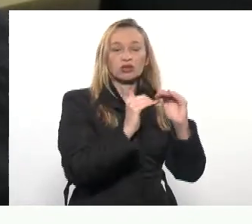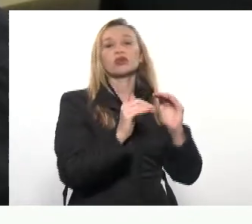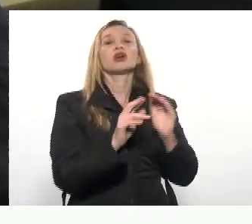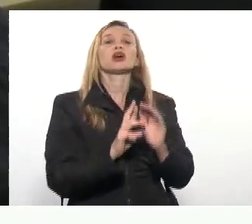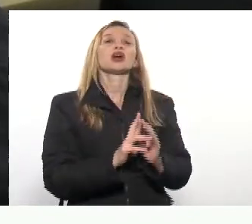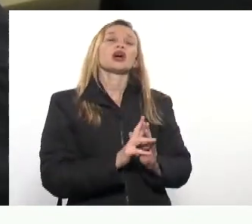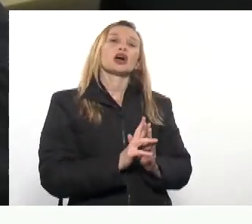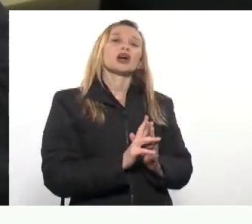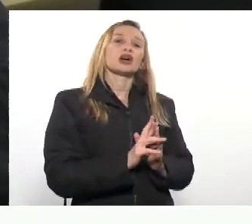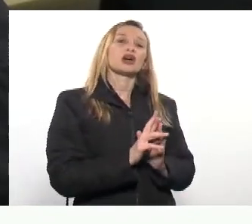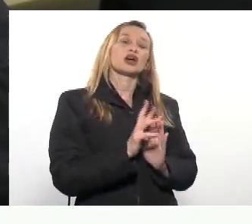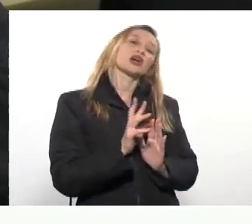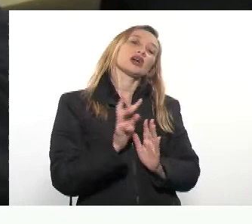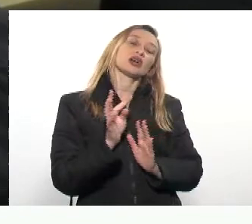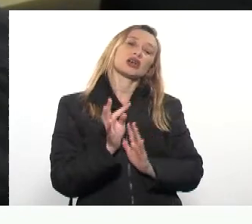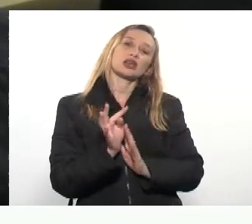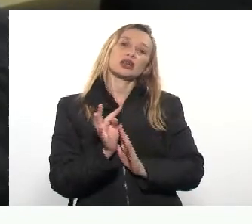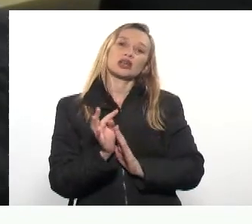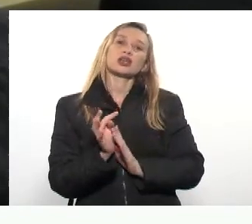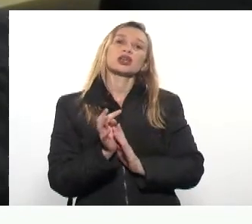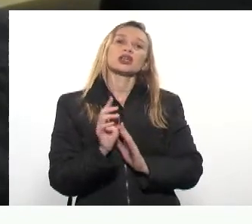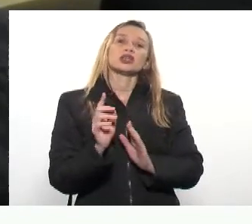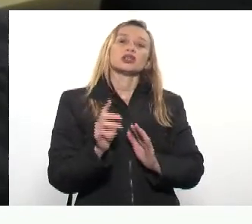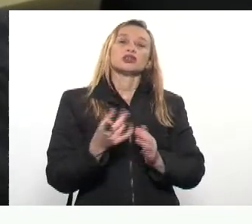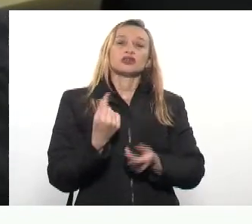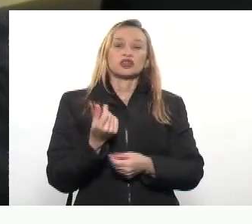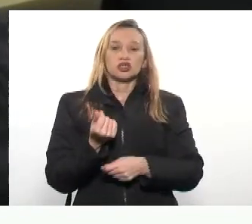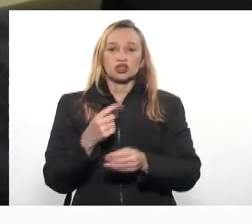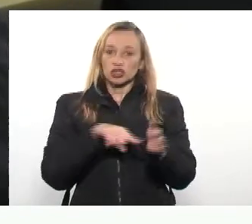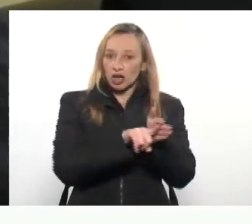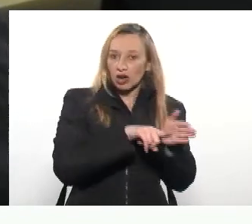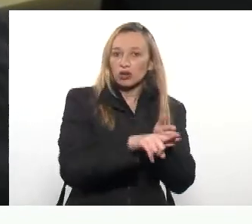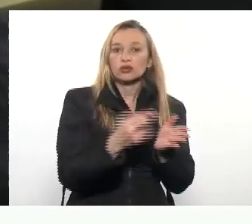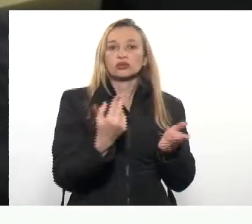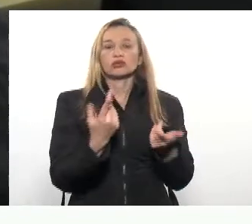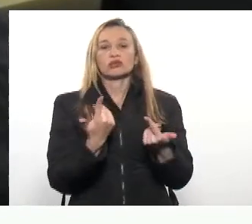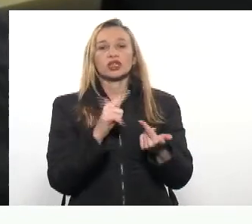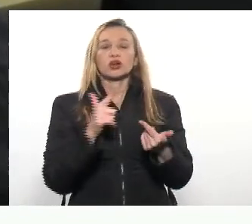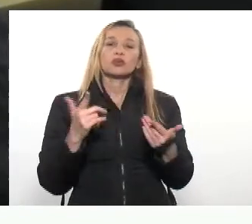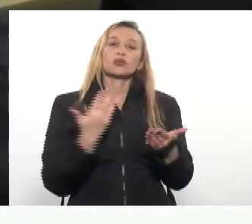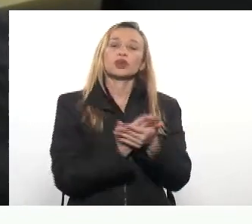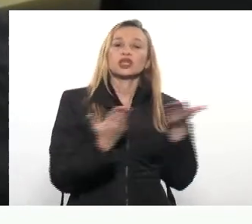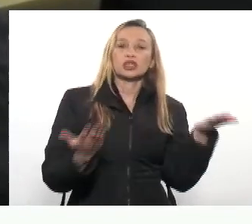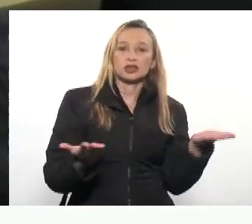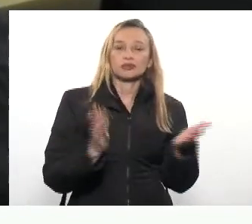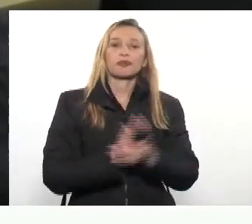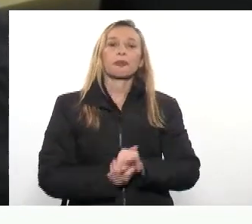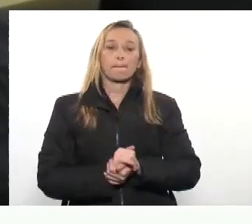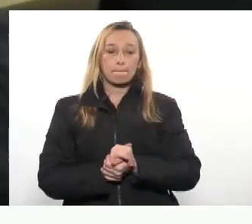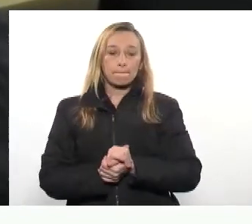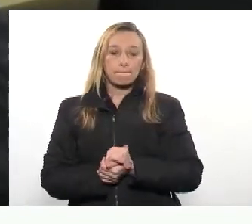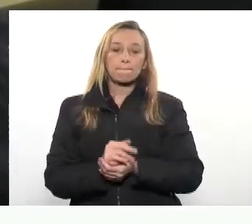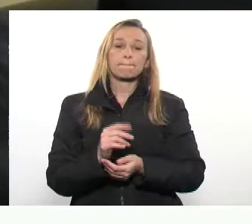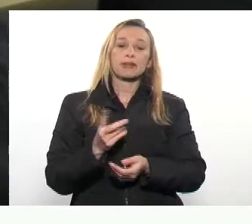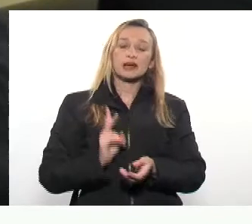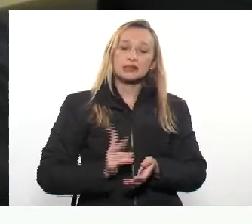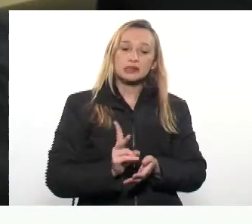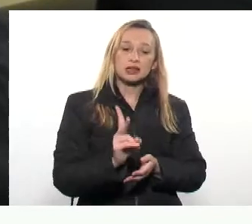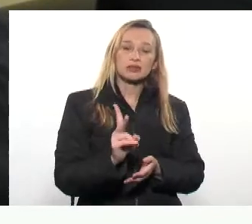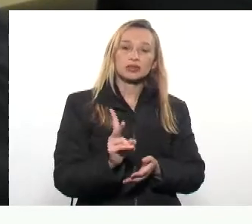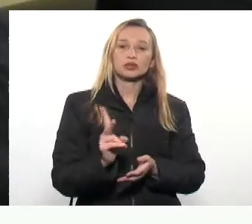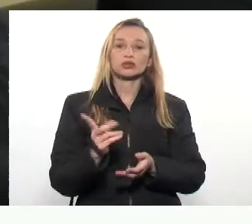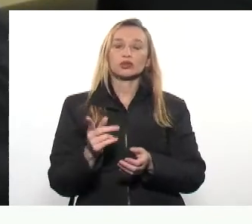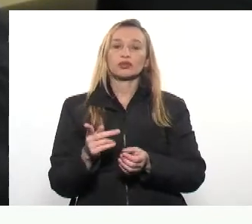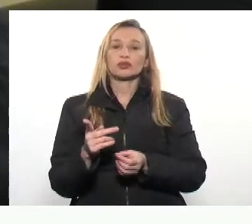fiscal, não se trabalhou com a hipótese de perder a arrecadação, ou mirando para perder a arrecadação, buscando aí, retomando uma fala